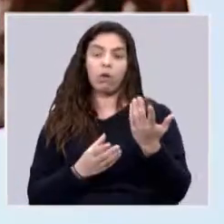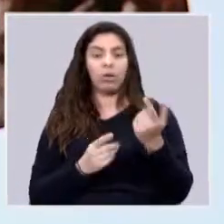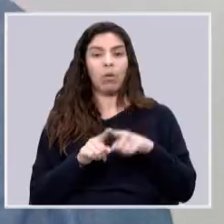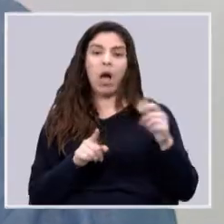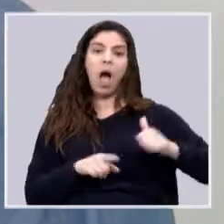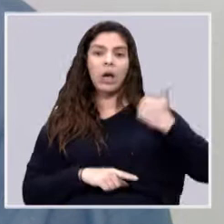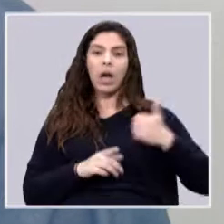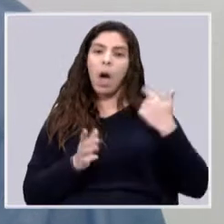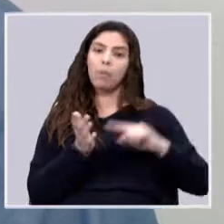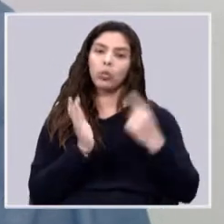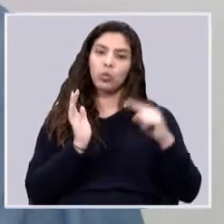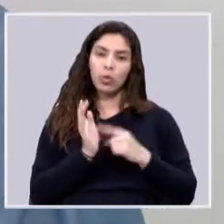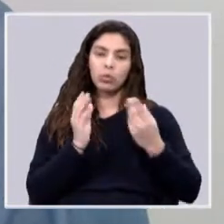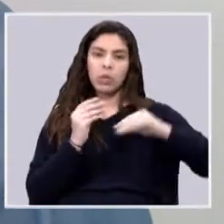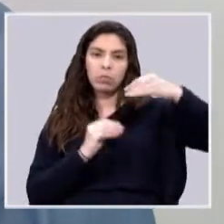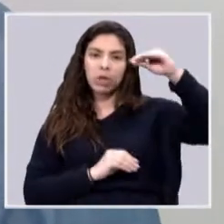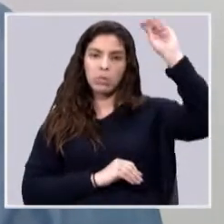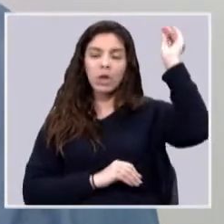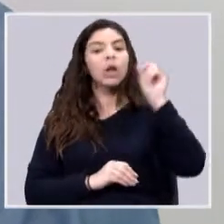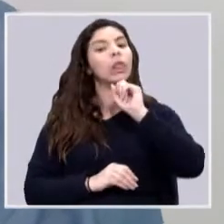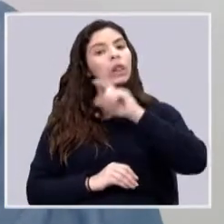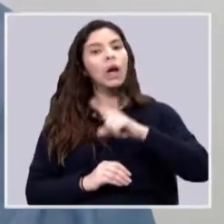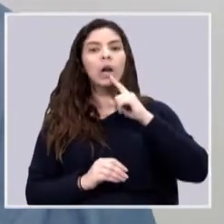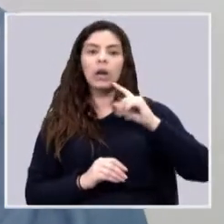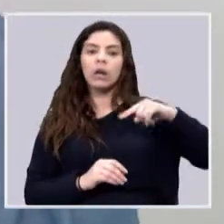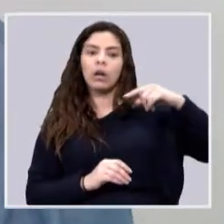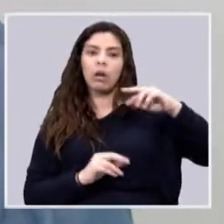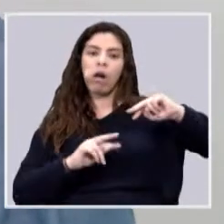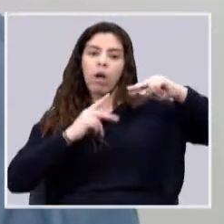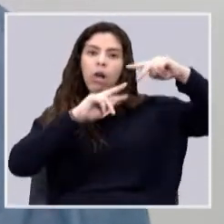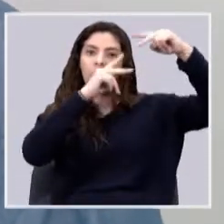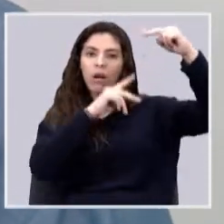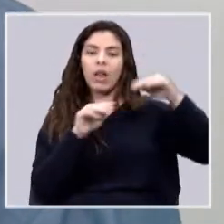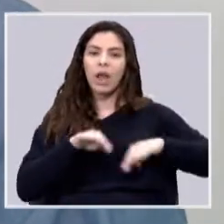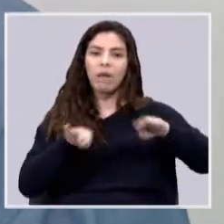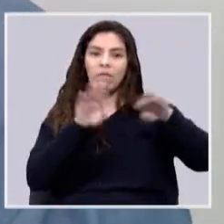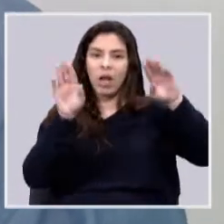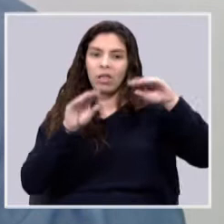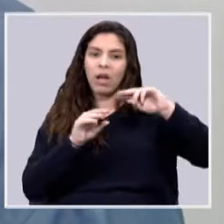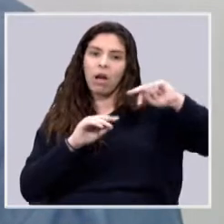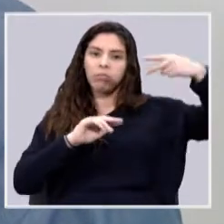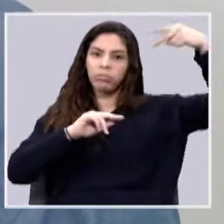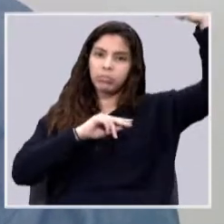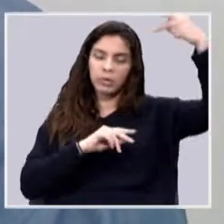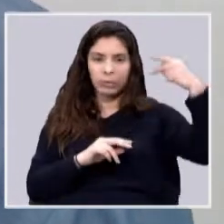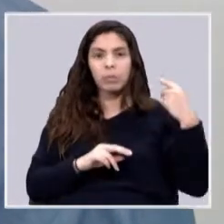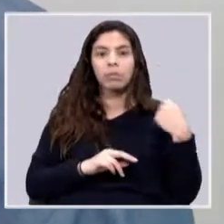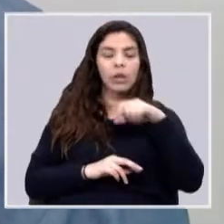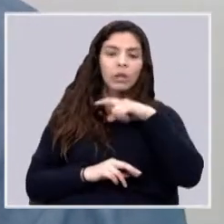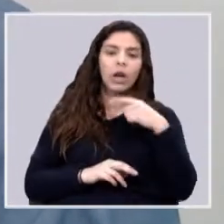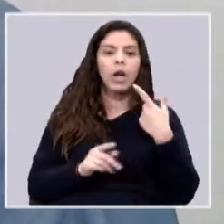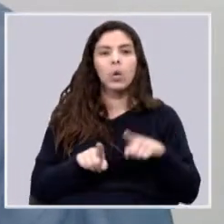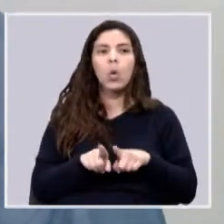pontos. E ao ganhando pontos vai subindo de nível, e ao subir de nível tem acesso a mais pontos, cada vez mais especiais